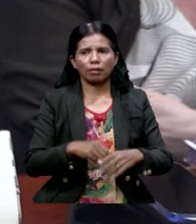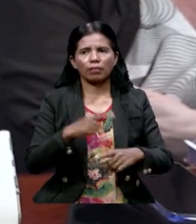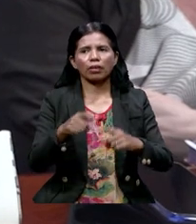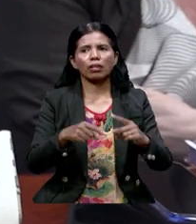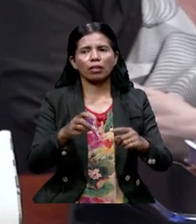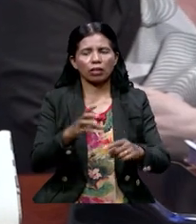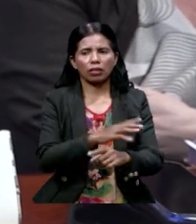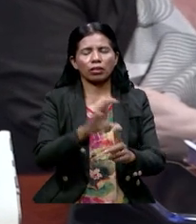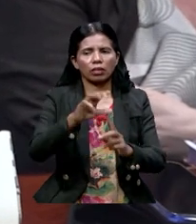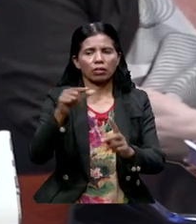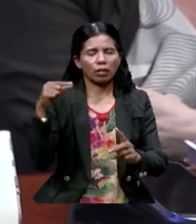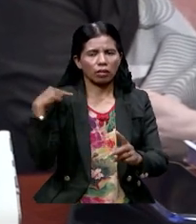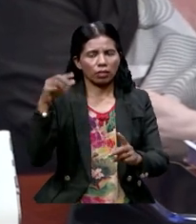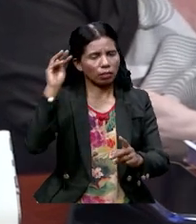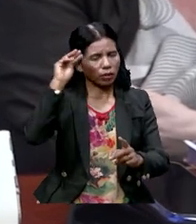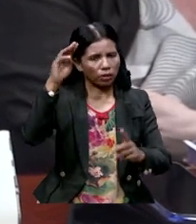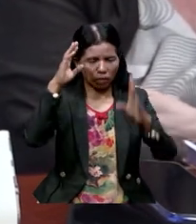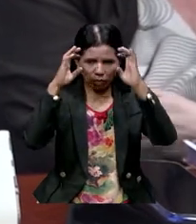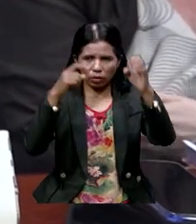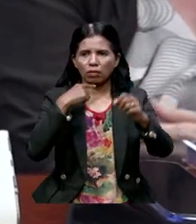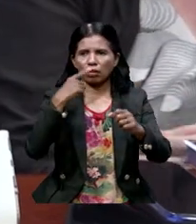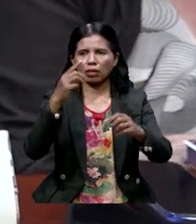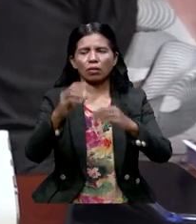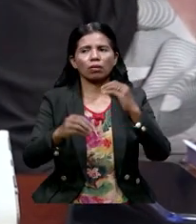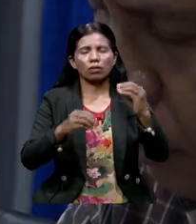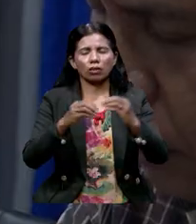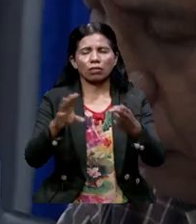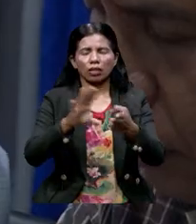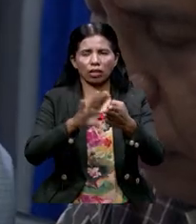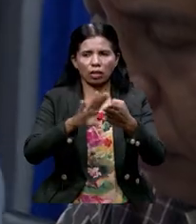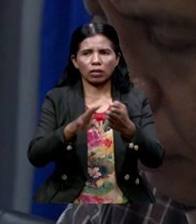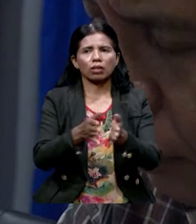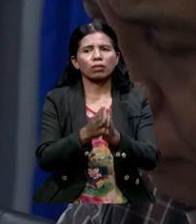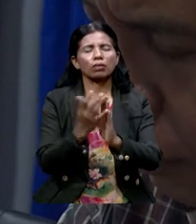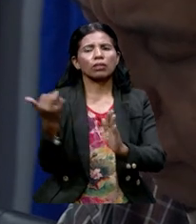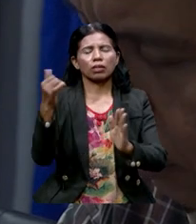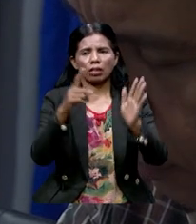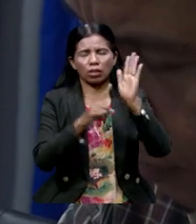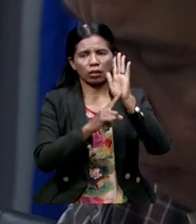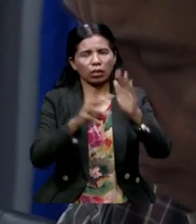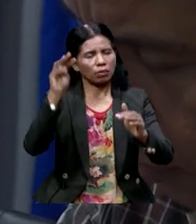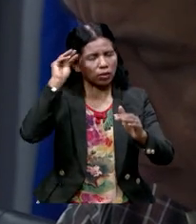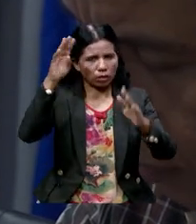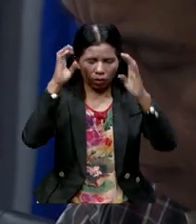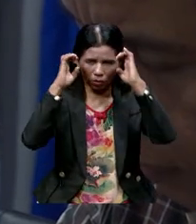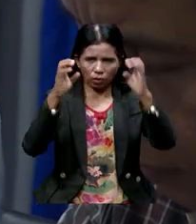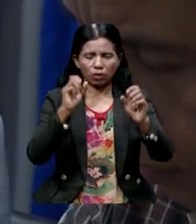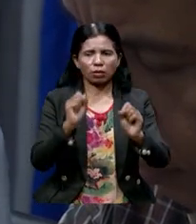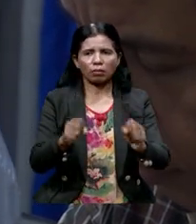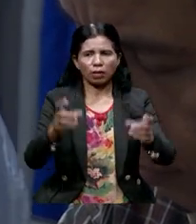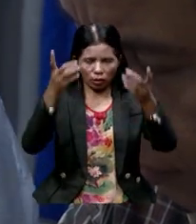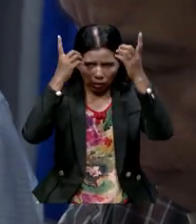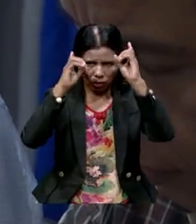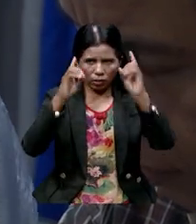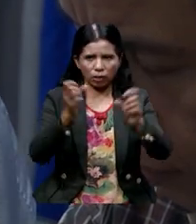ini, Chef Gabinete Menteri Edukasi nanti ten. Quando o pedido de diálogo ne se receia toba ministra da educação o de bela decide a